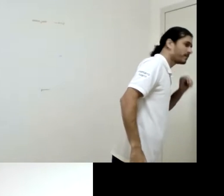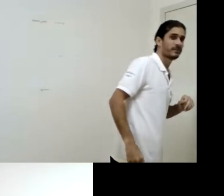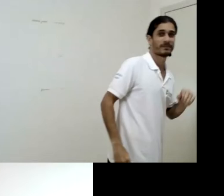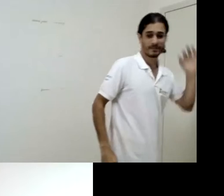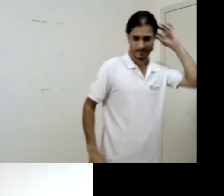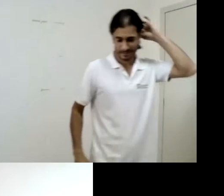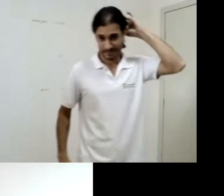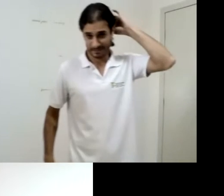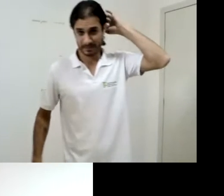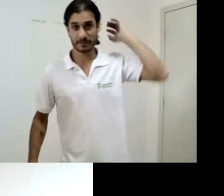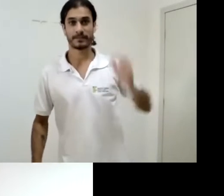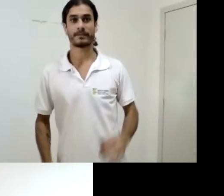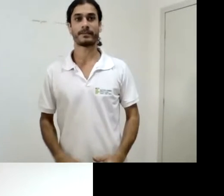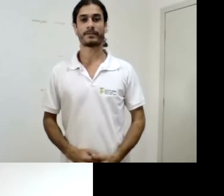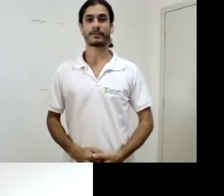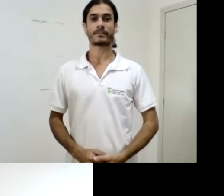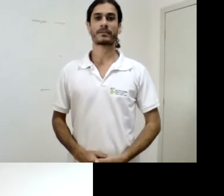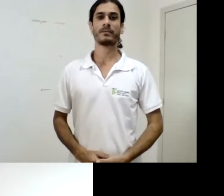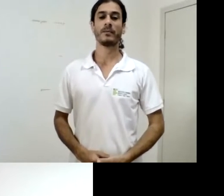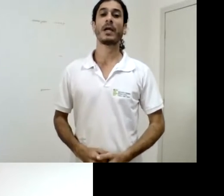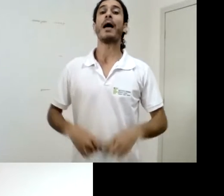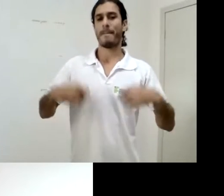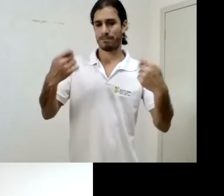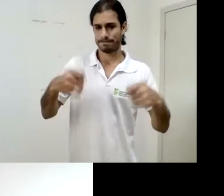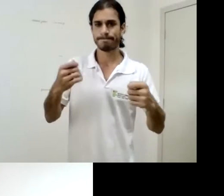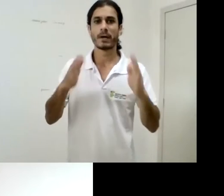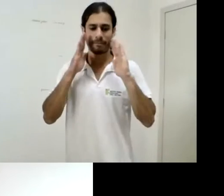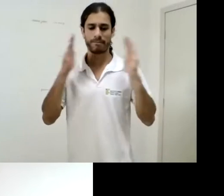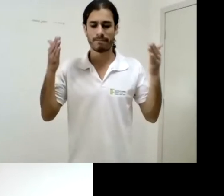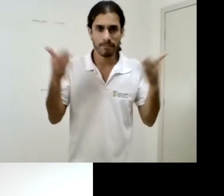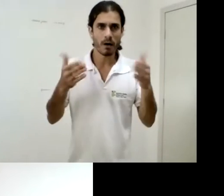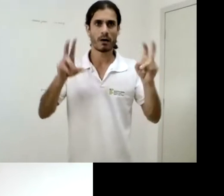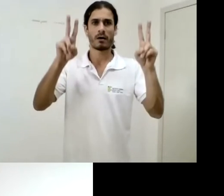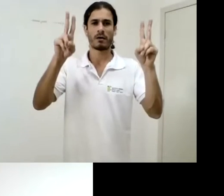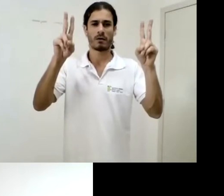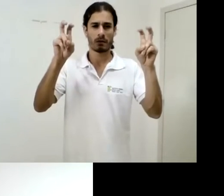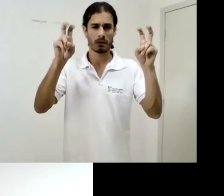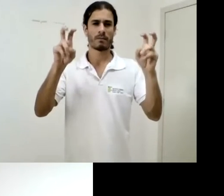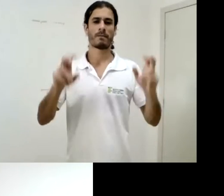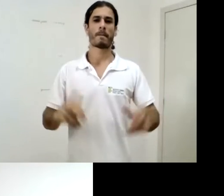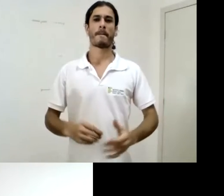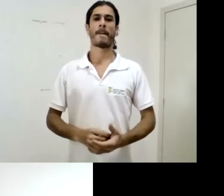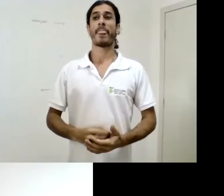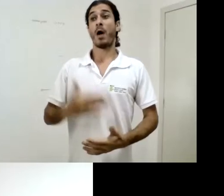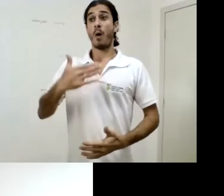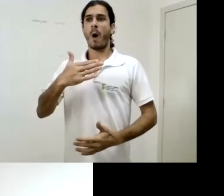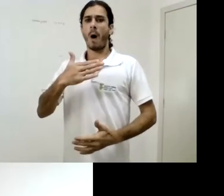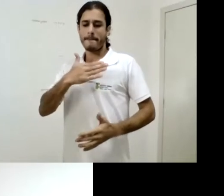que versaram sobre essa temática. Então, tais, tais, tais, e você identifica o meu tem essa diferença.